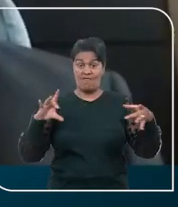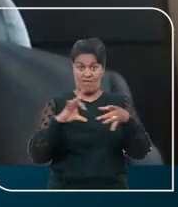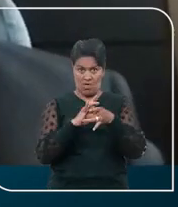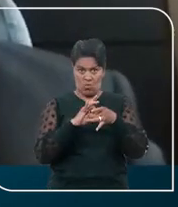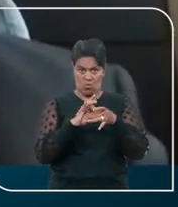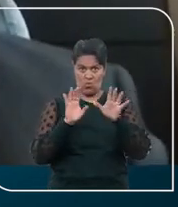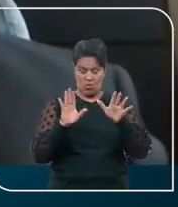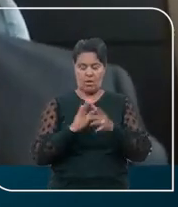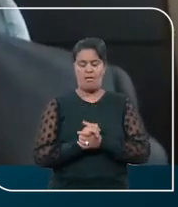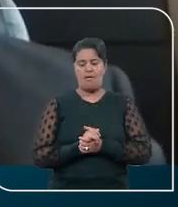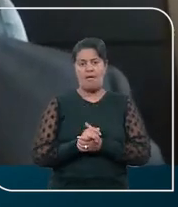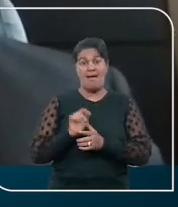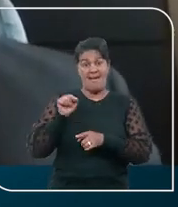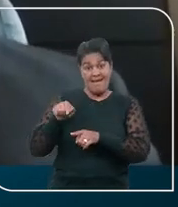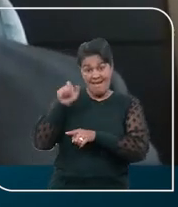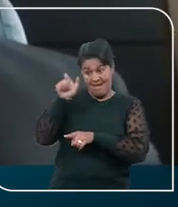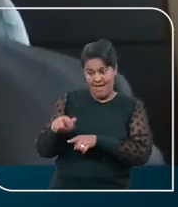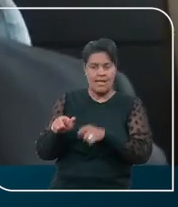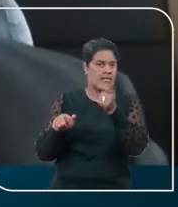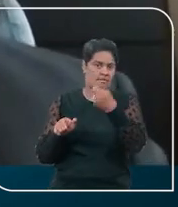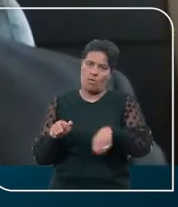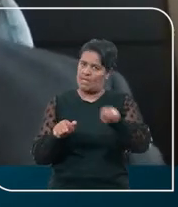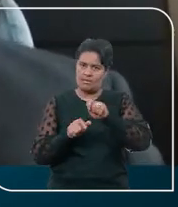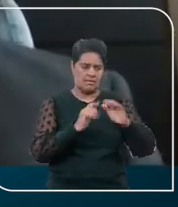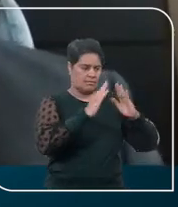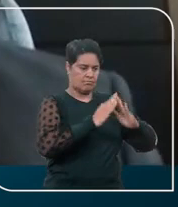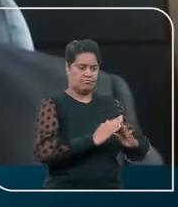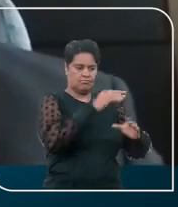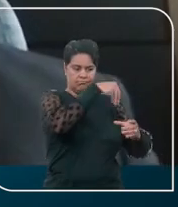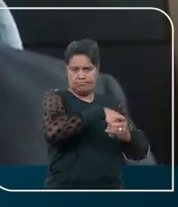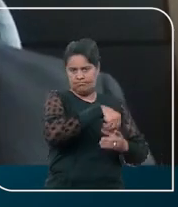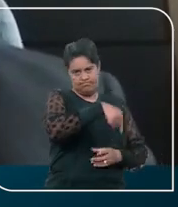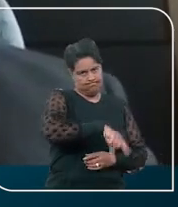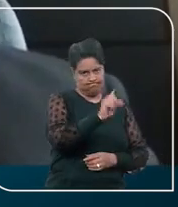ser morador, não precisa ser condômino,